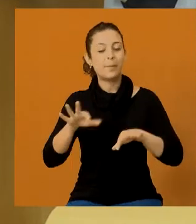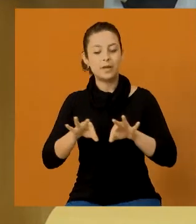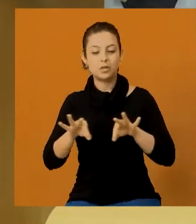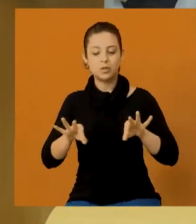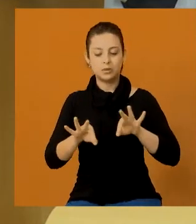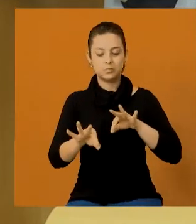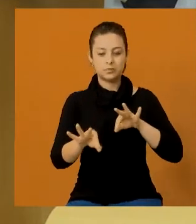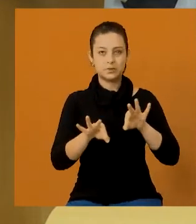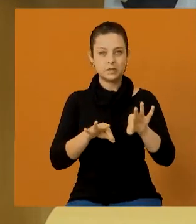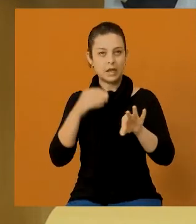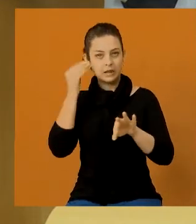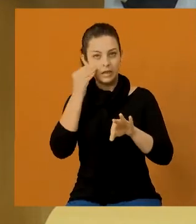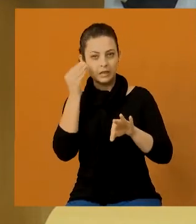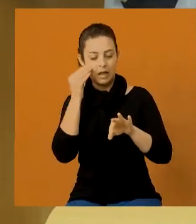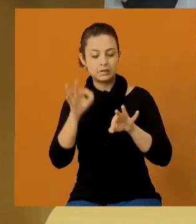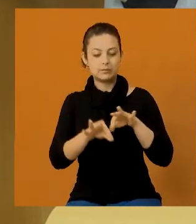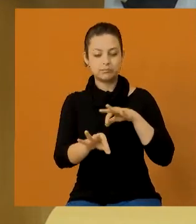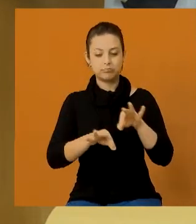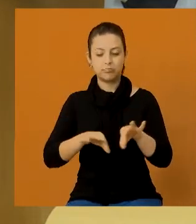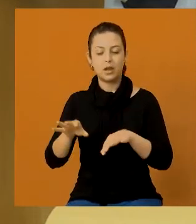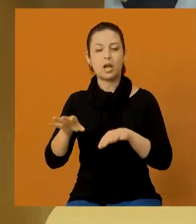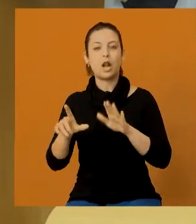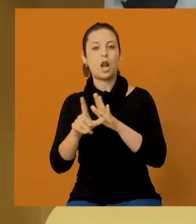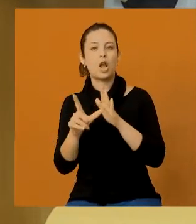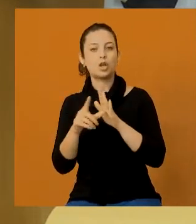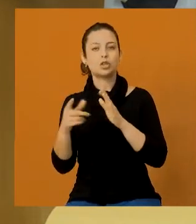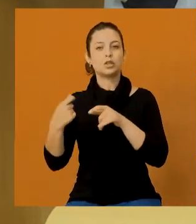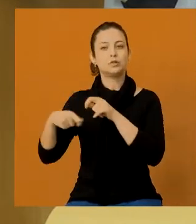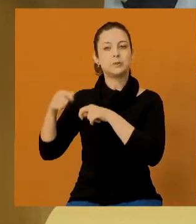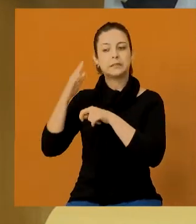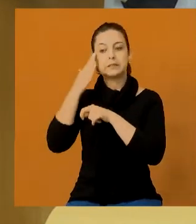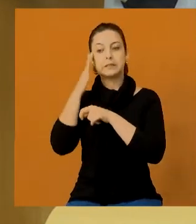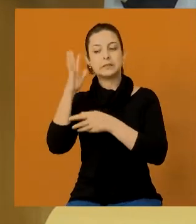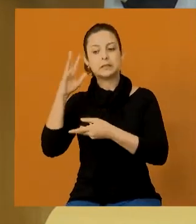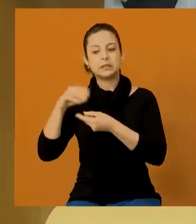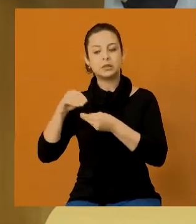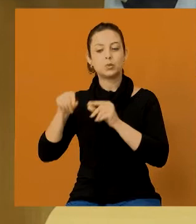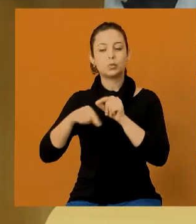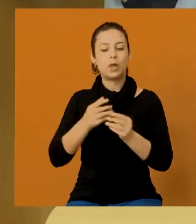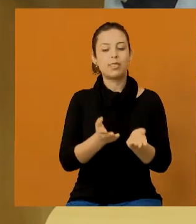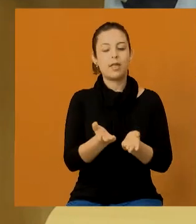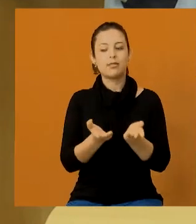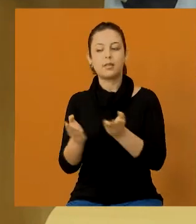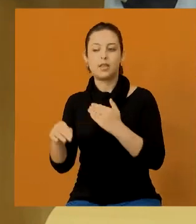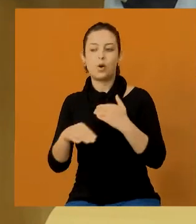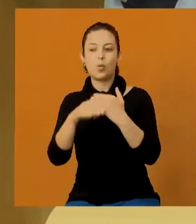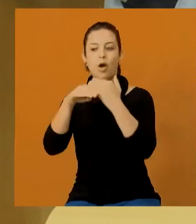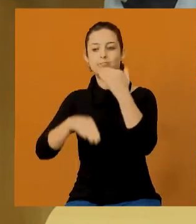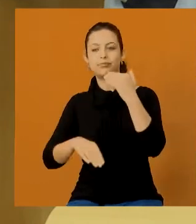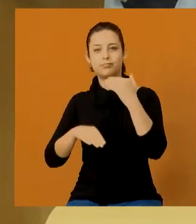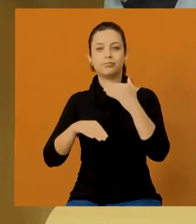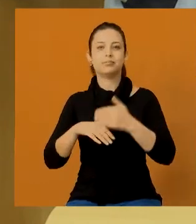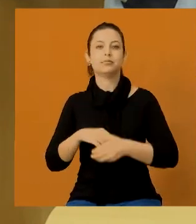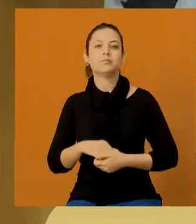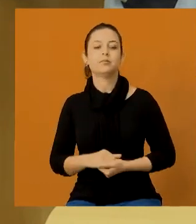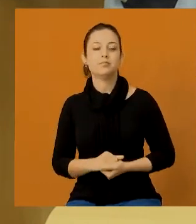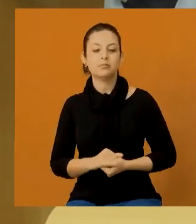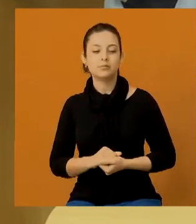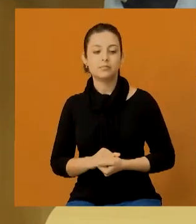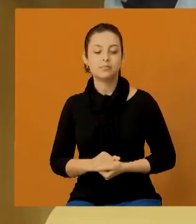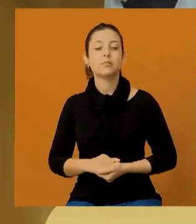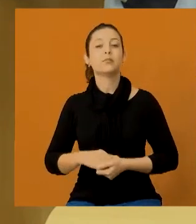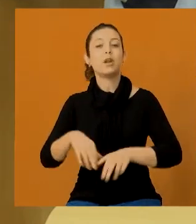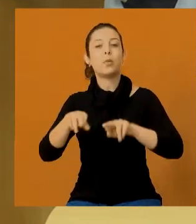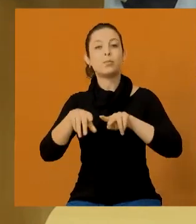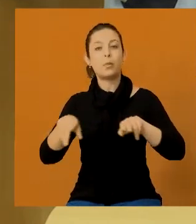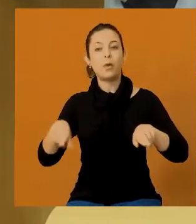da testada de seu estabelecimento comercial. A administração pública estaria tratando iguais de maneira desigual.